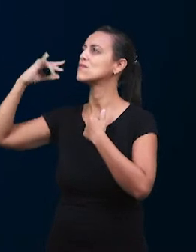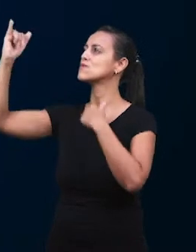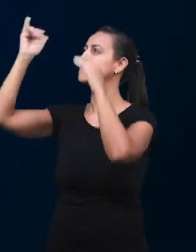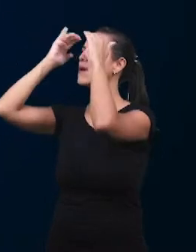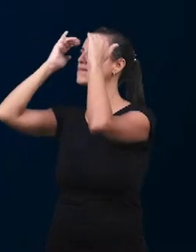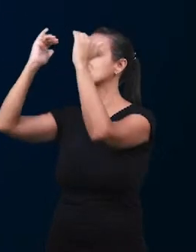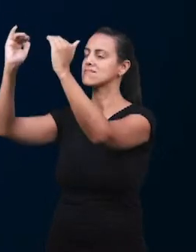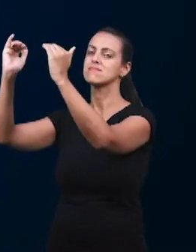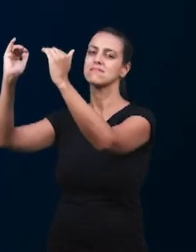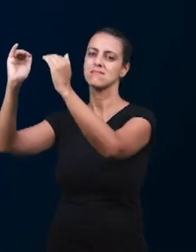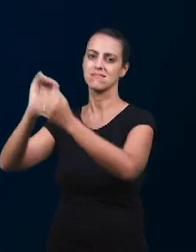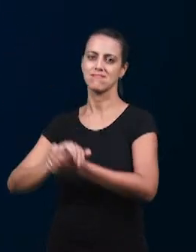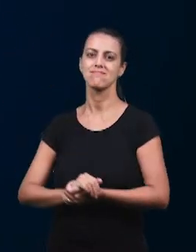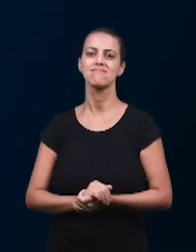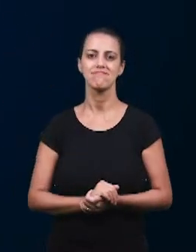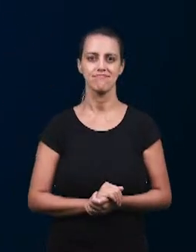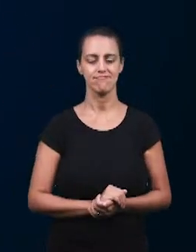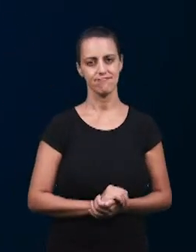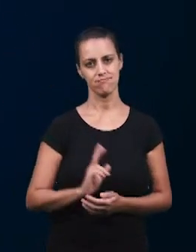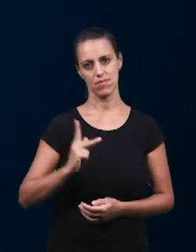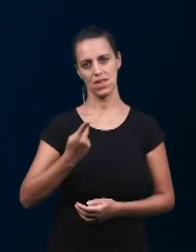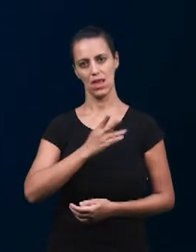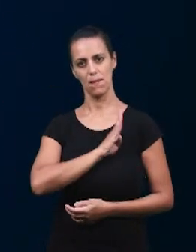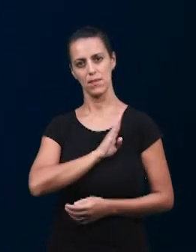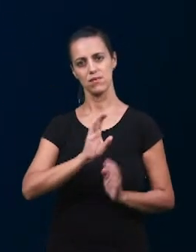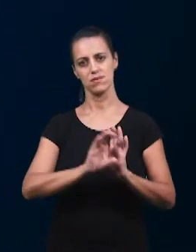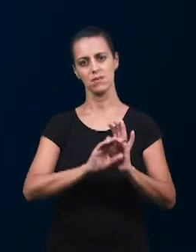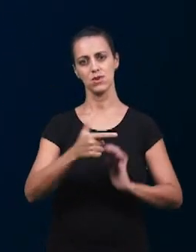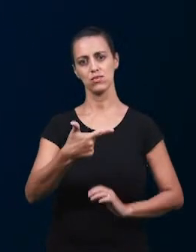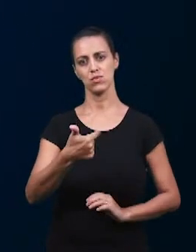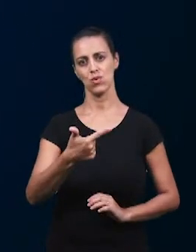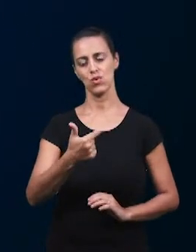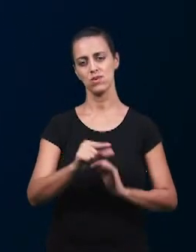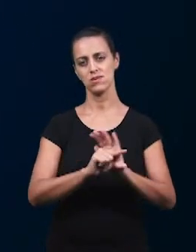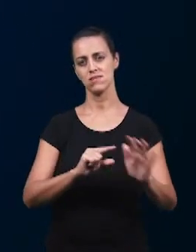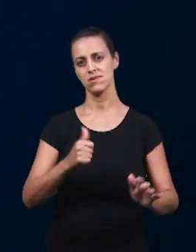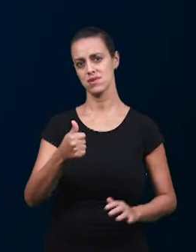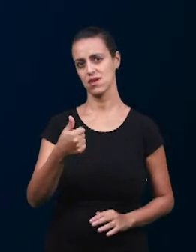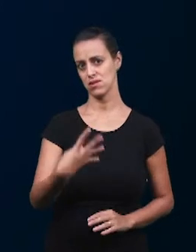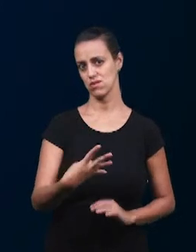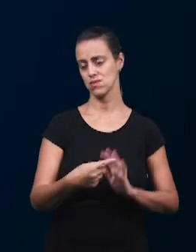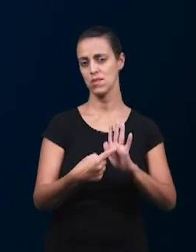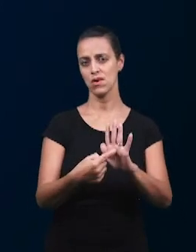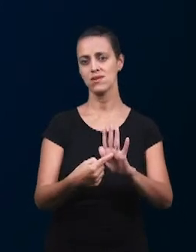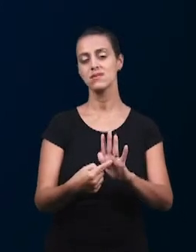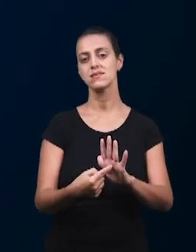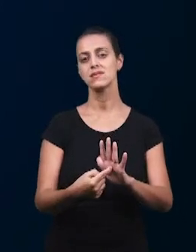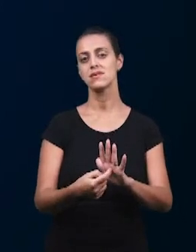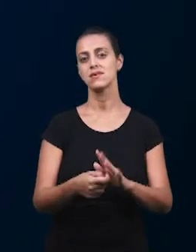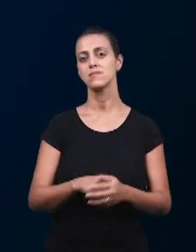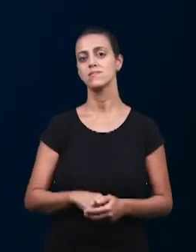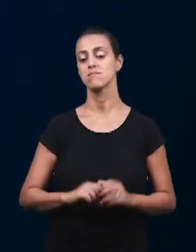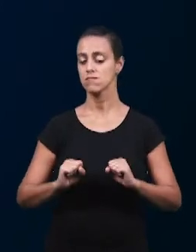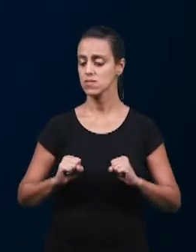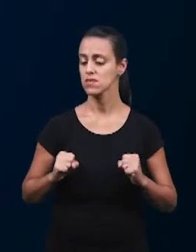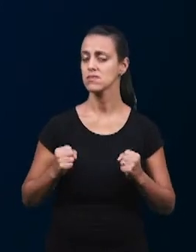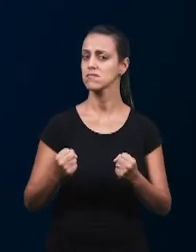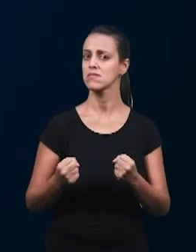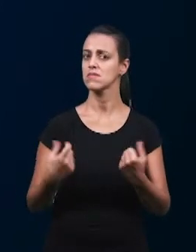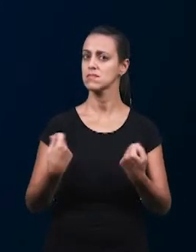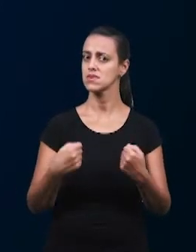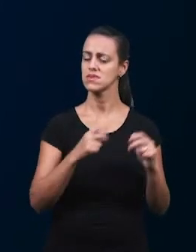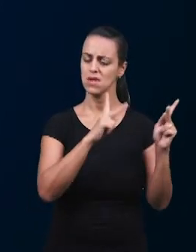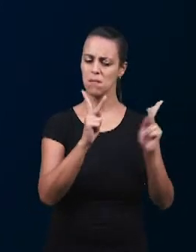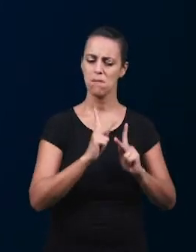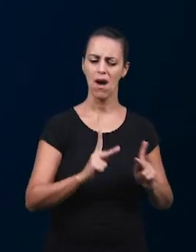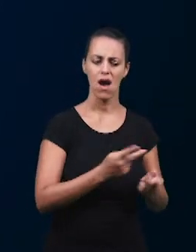vontade de Deus Pai, conforme diz aqui em Hebreus, no capítulo 12, verso 14, que diz: esforcem-se para